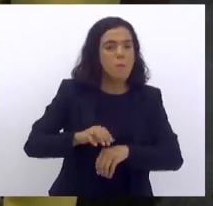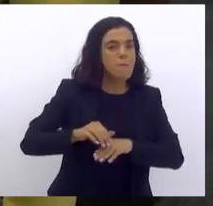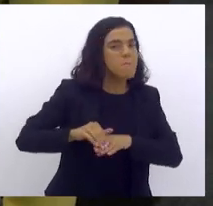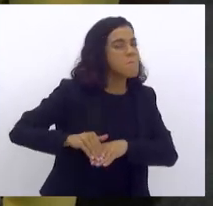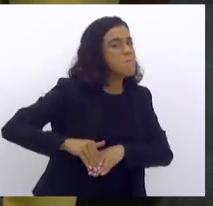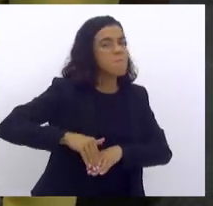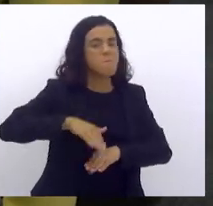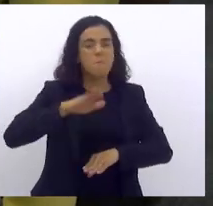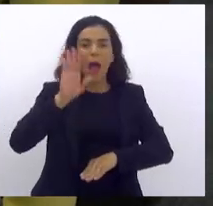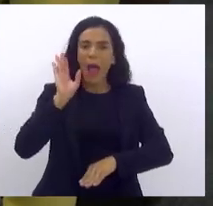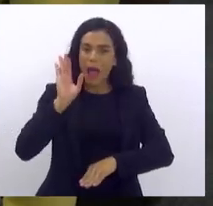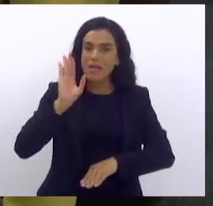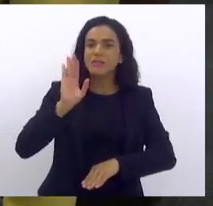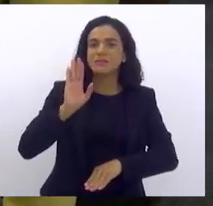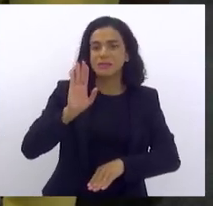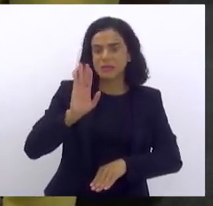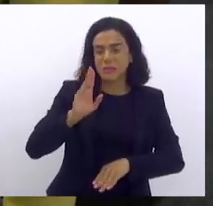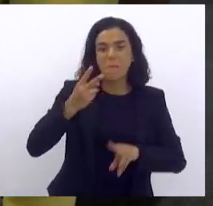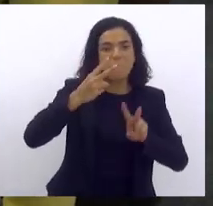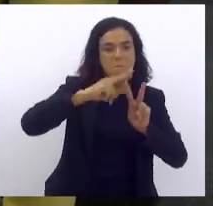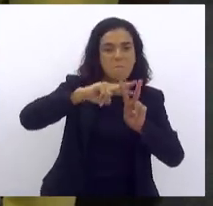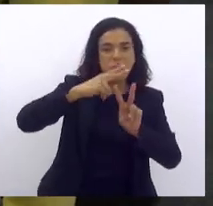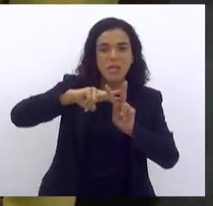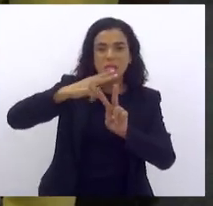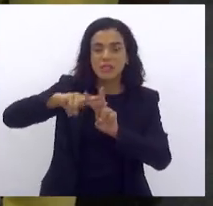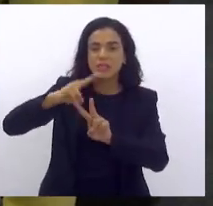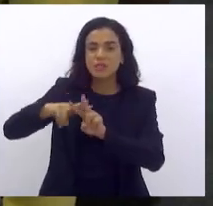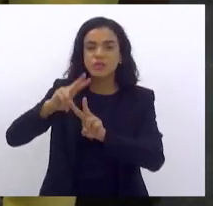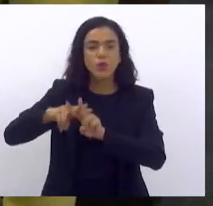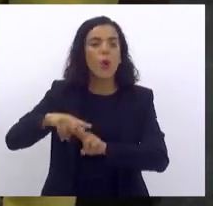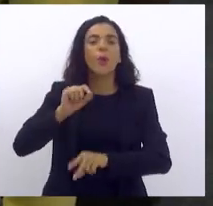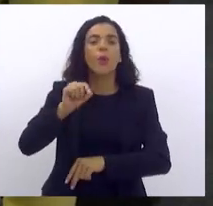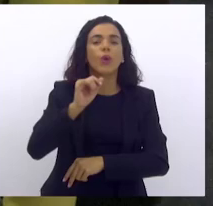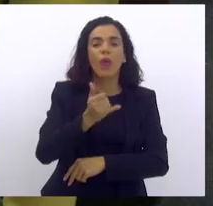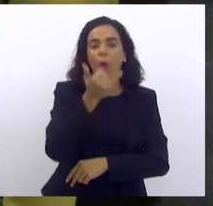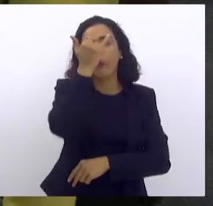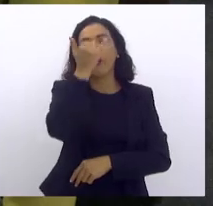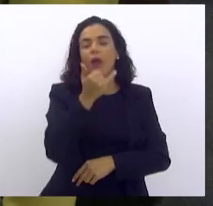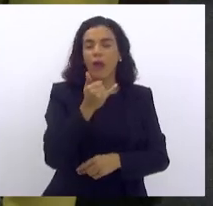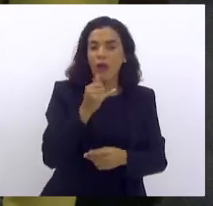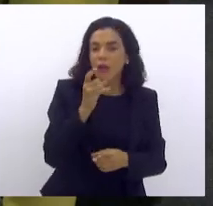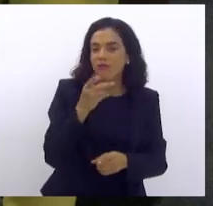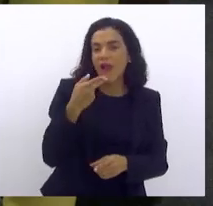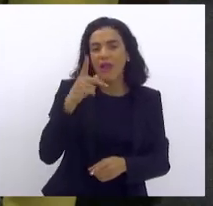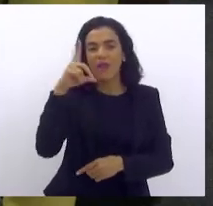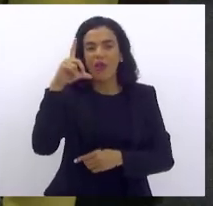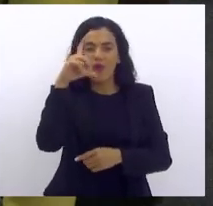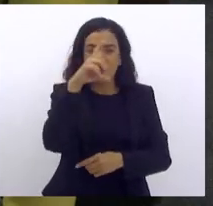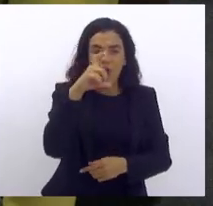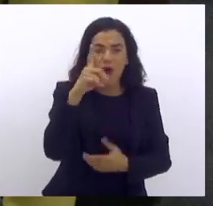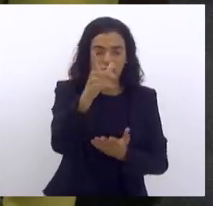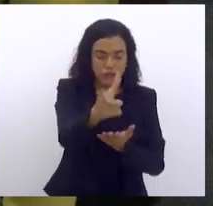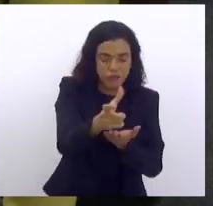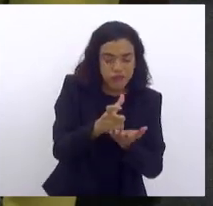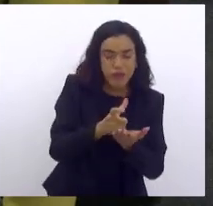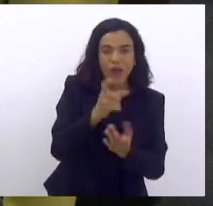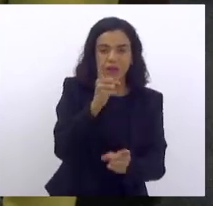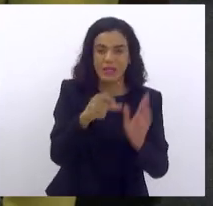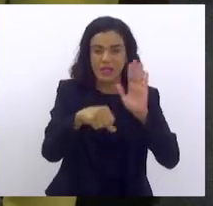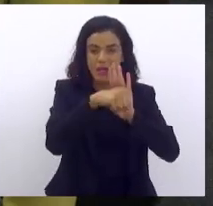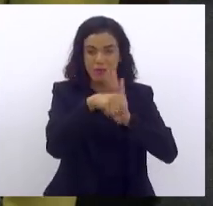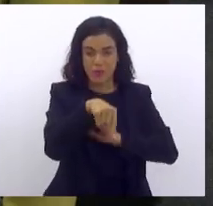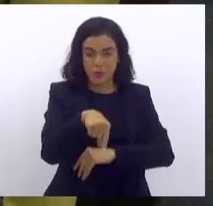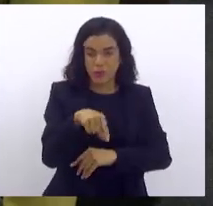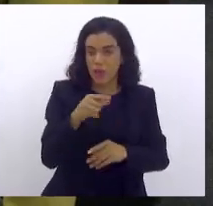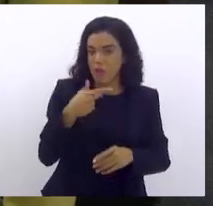houve efetivamente prisões arbitrárias por reconhecimento fotográfico equivocado. Quem diz